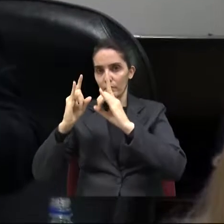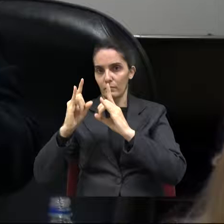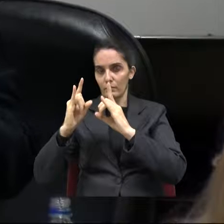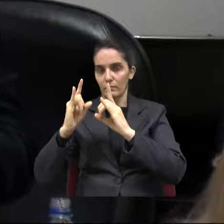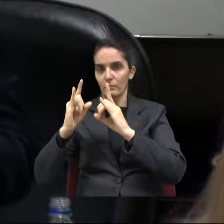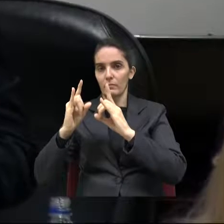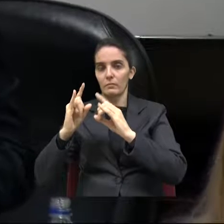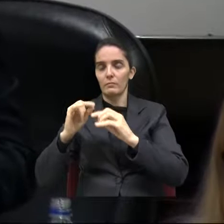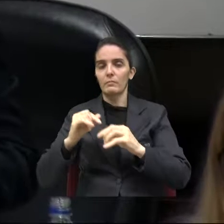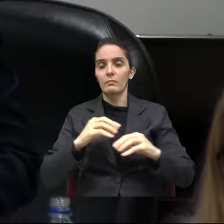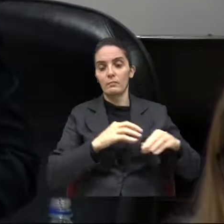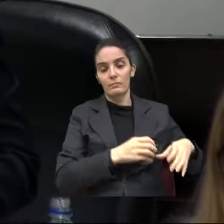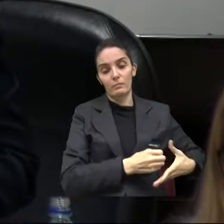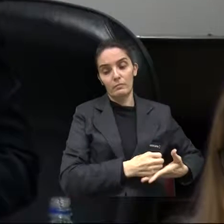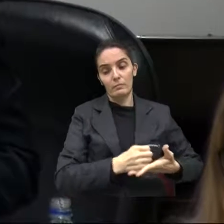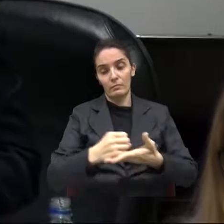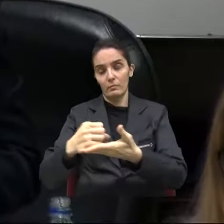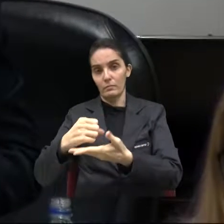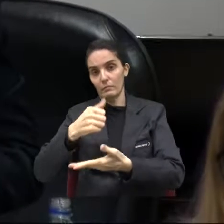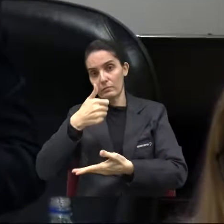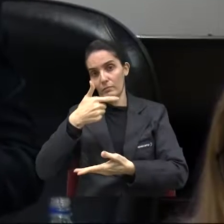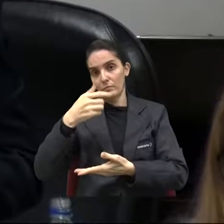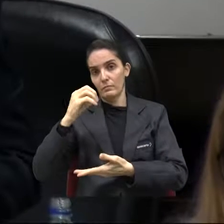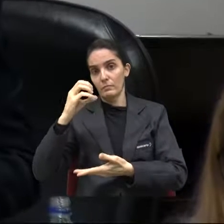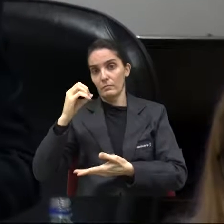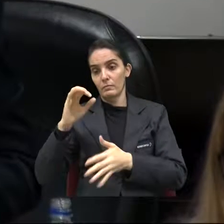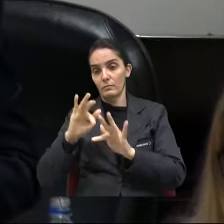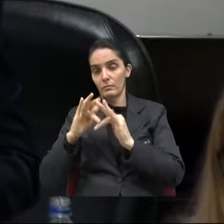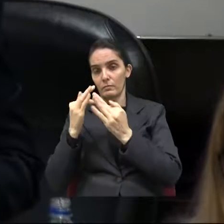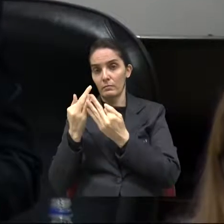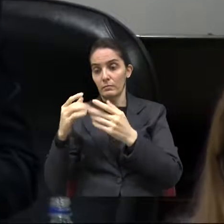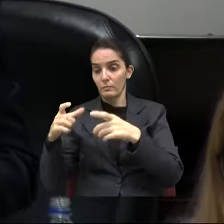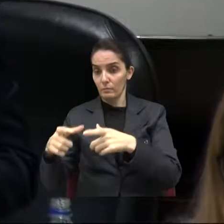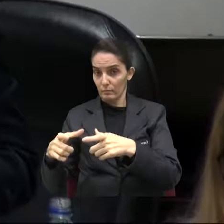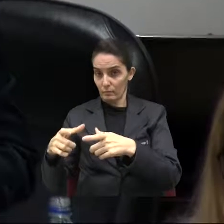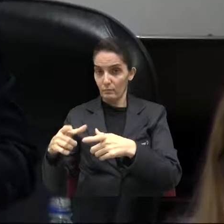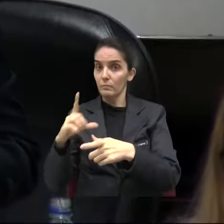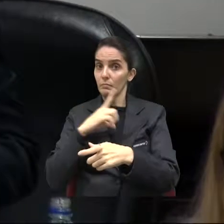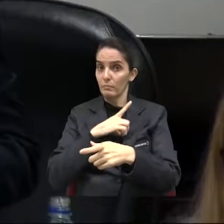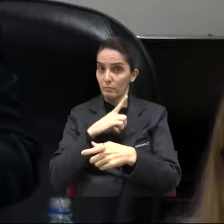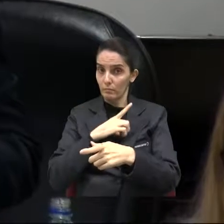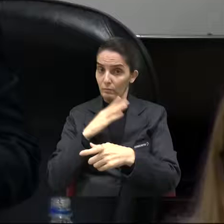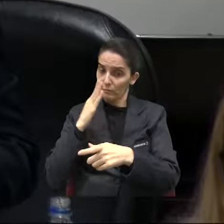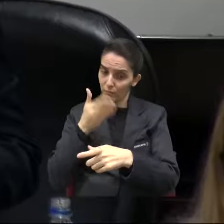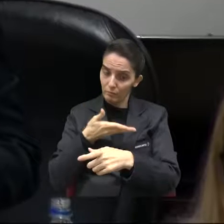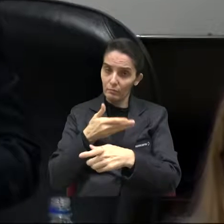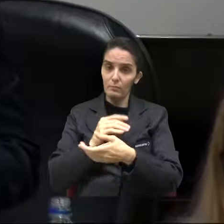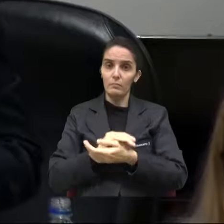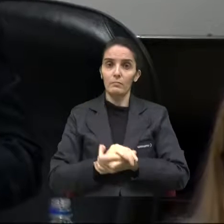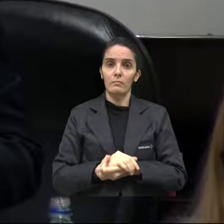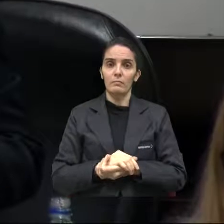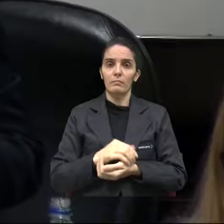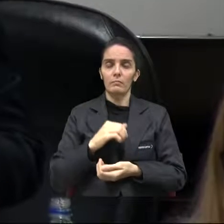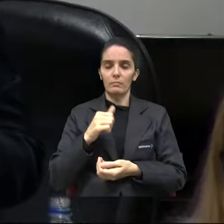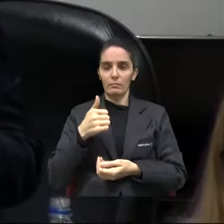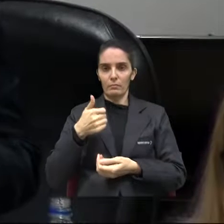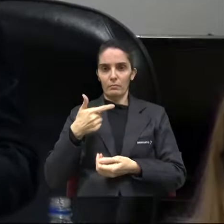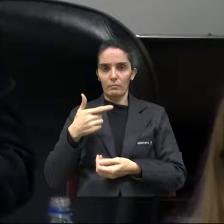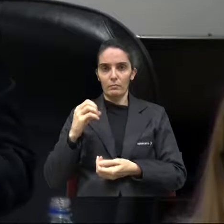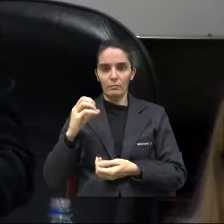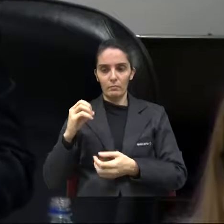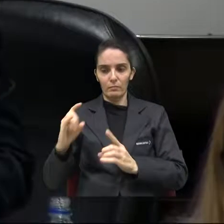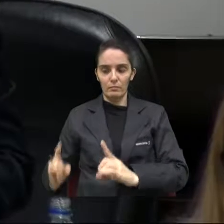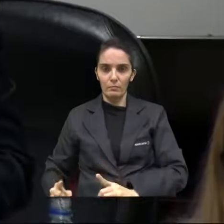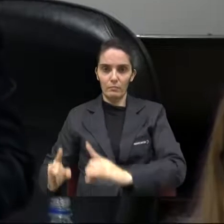está levando 1.200 famílias para lá, para um bairro já existente. 1.200 apartamentos comportando